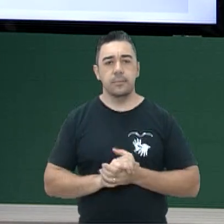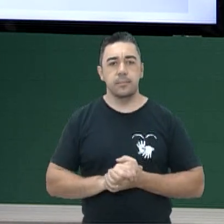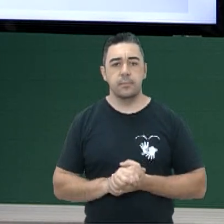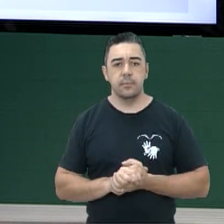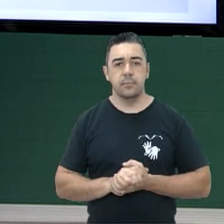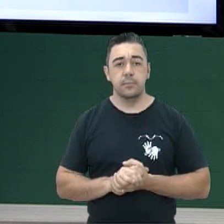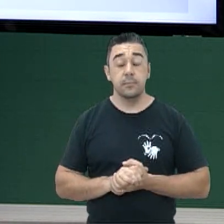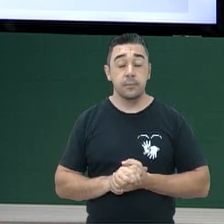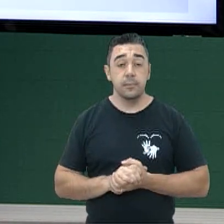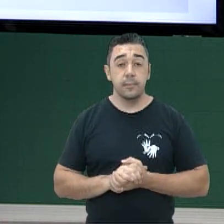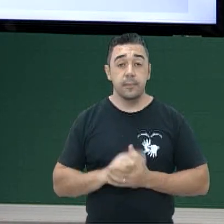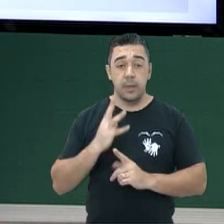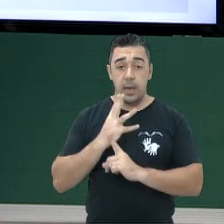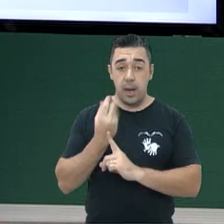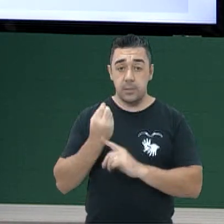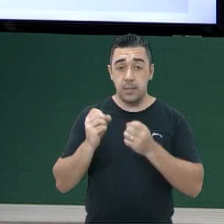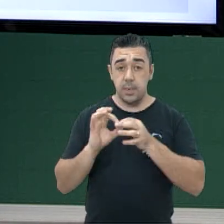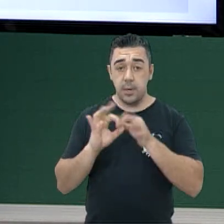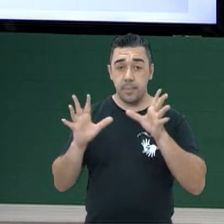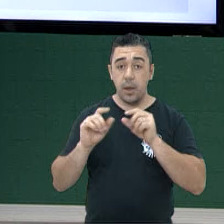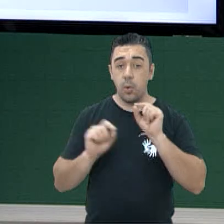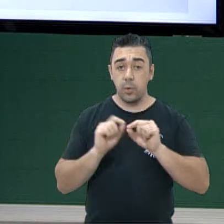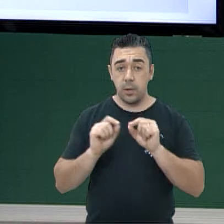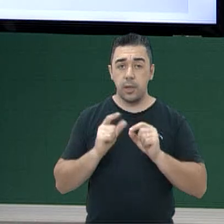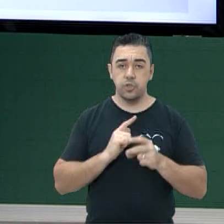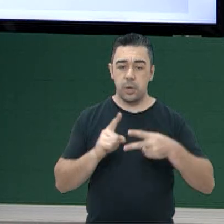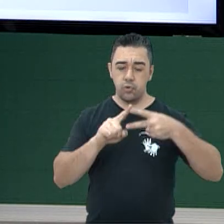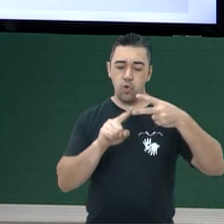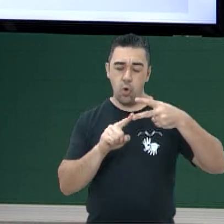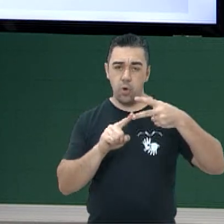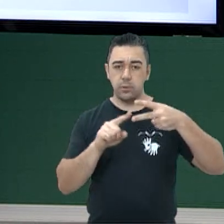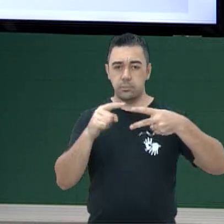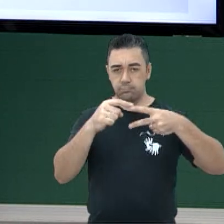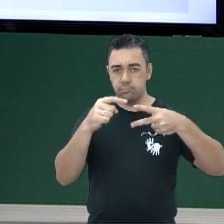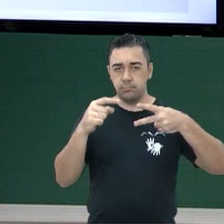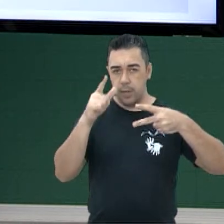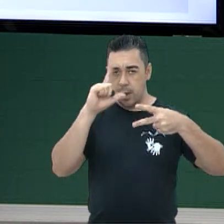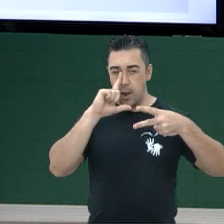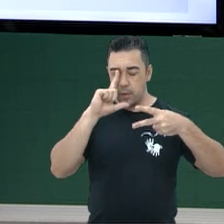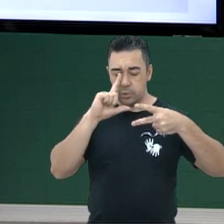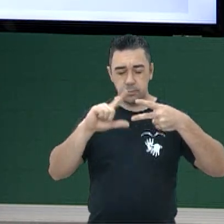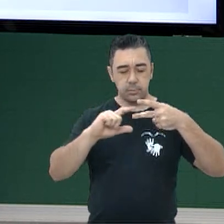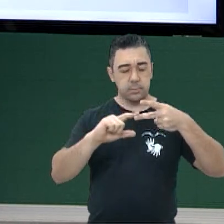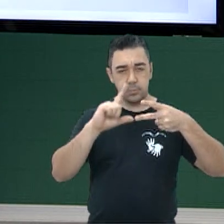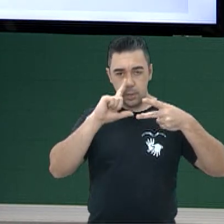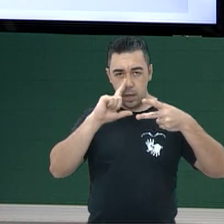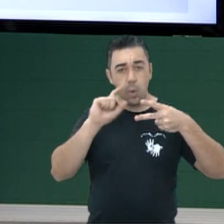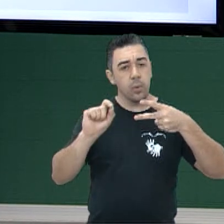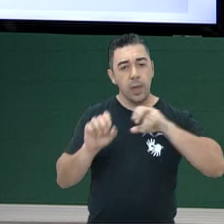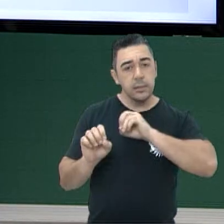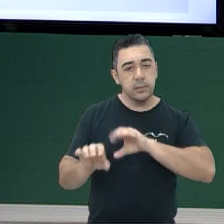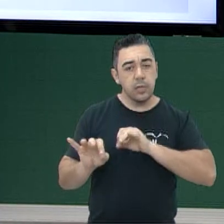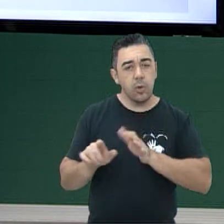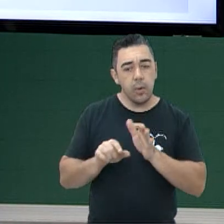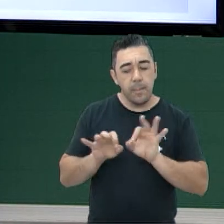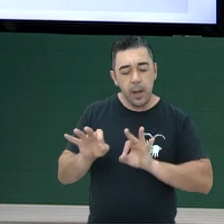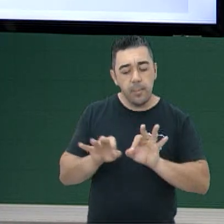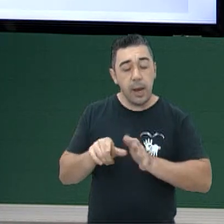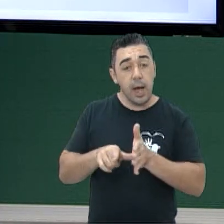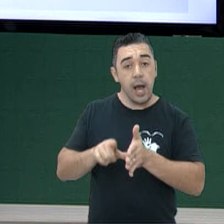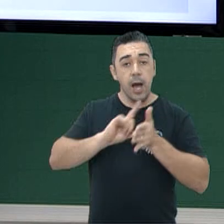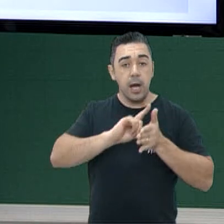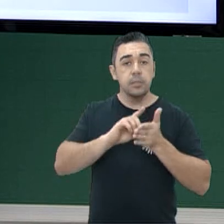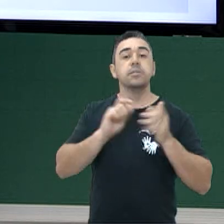Tá? As artes liberais compreendiam o trivium e o quadrivium, que era uma forma de ensino preparatório para o aluno